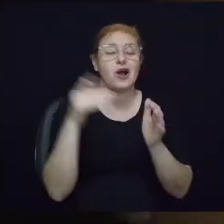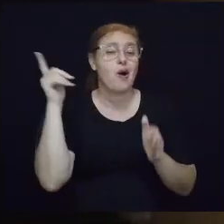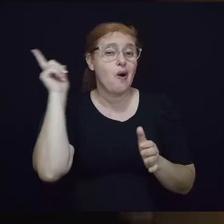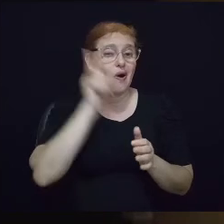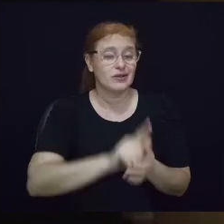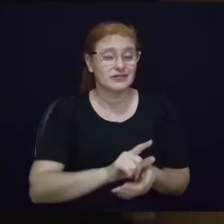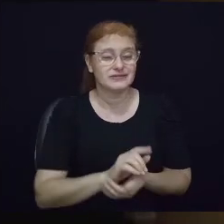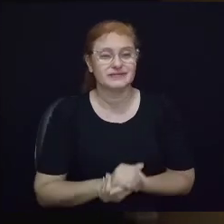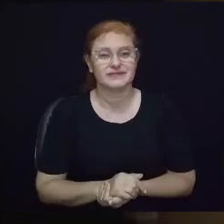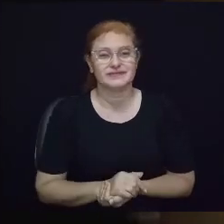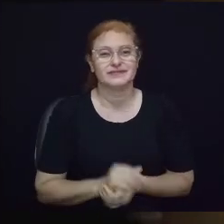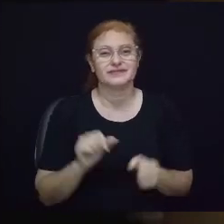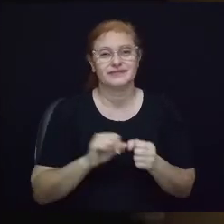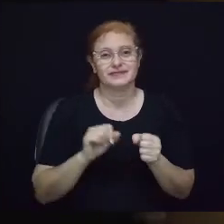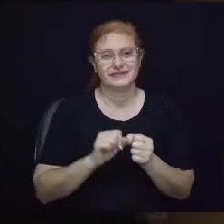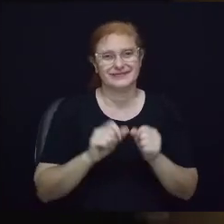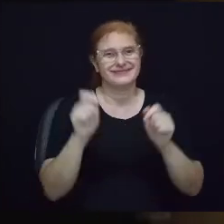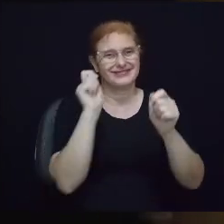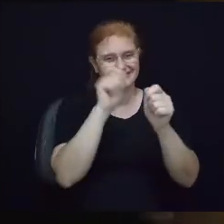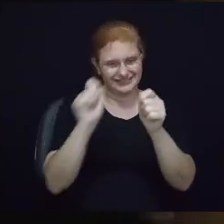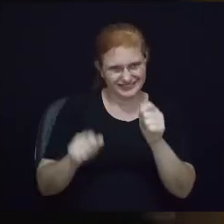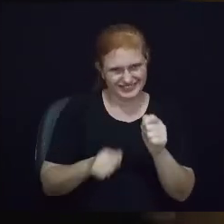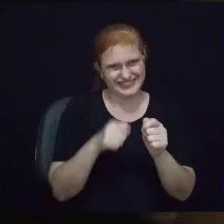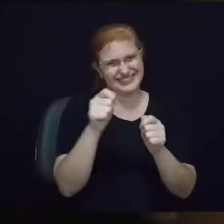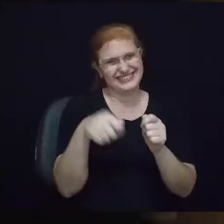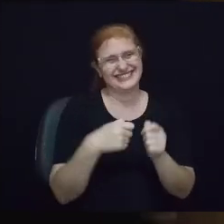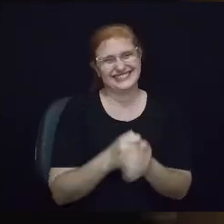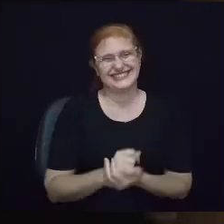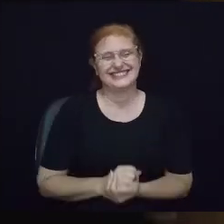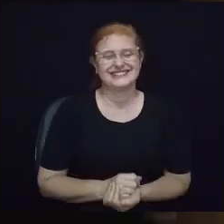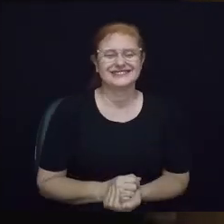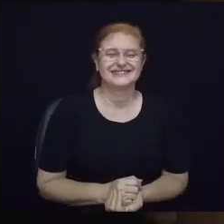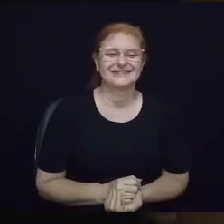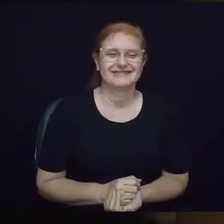conseguir fazer escultura, né?